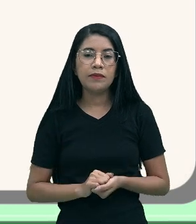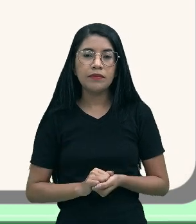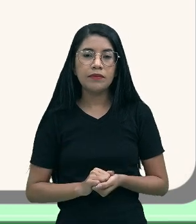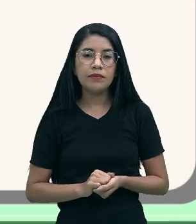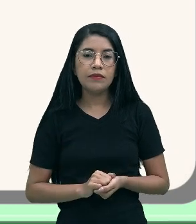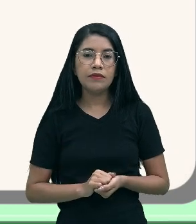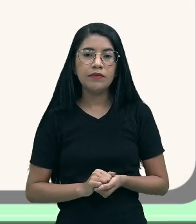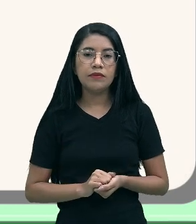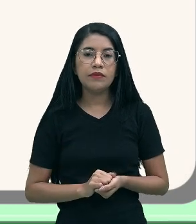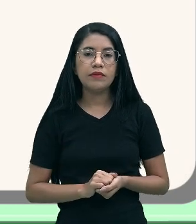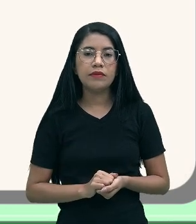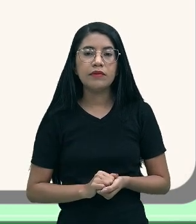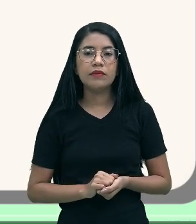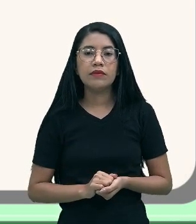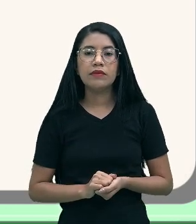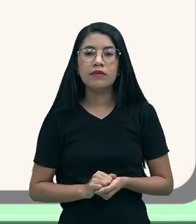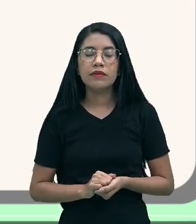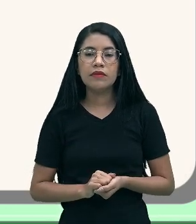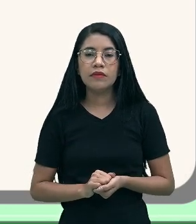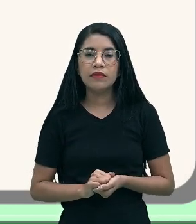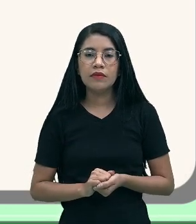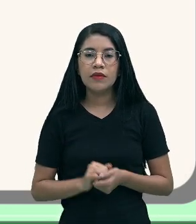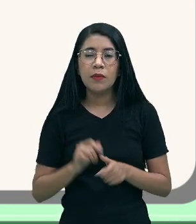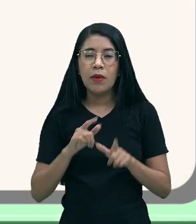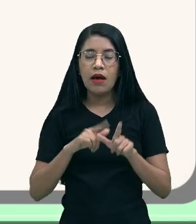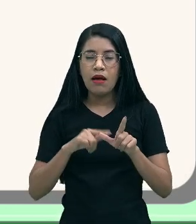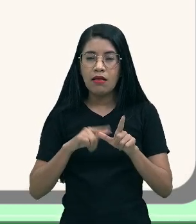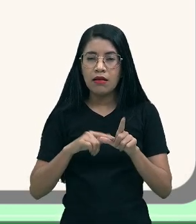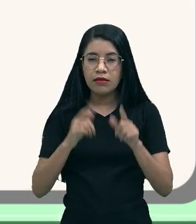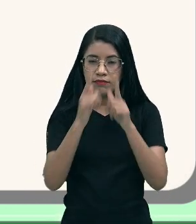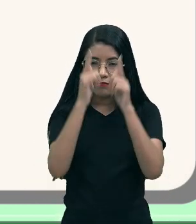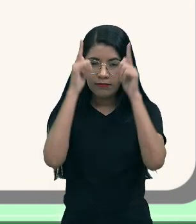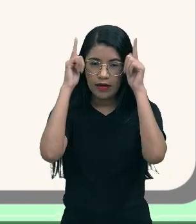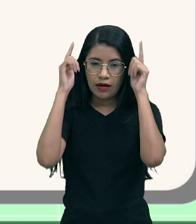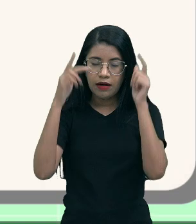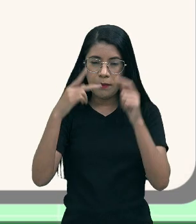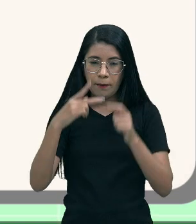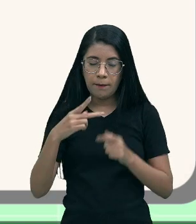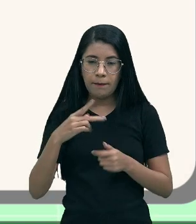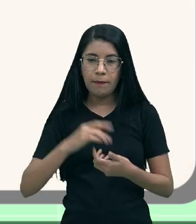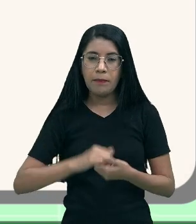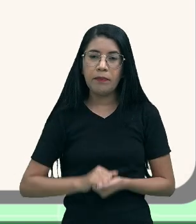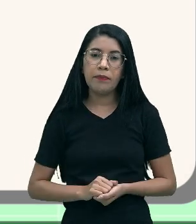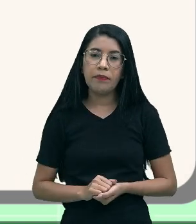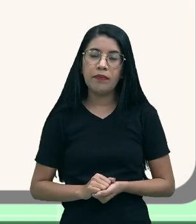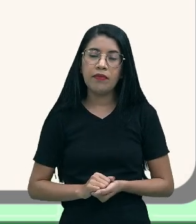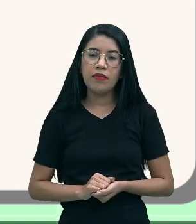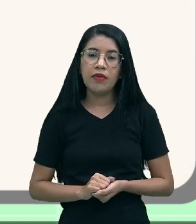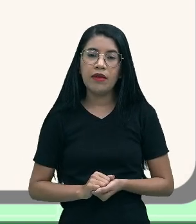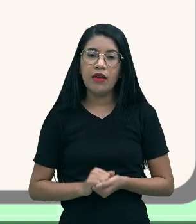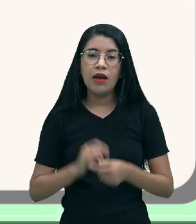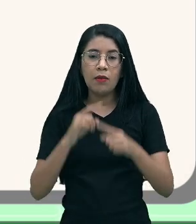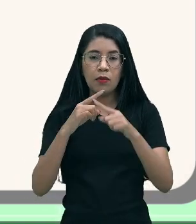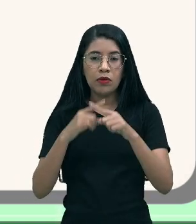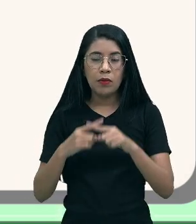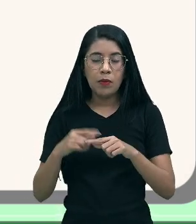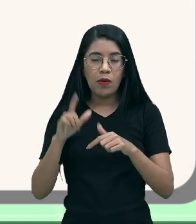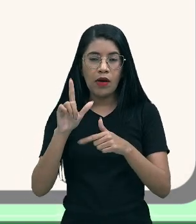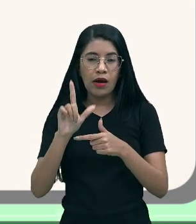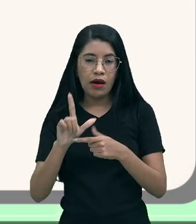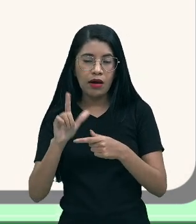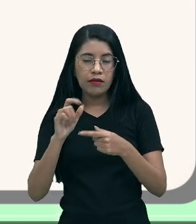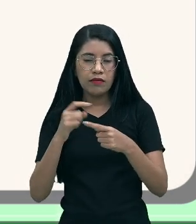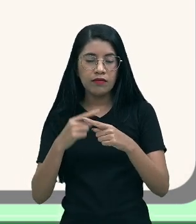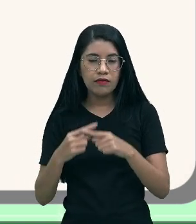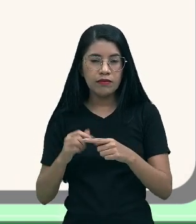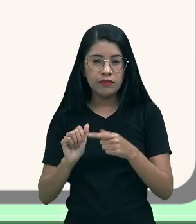constante, que a gente representa pela letra grega ρ, multiplicado pelo comprimento do fio e dividido pela sua área